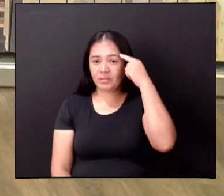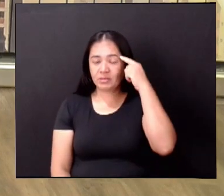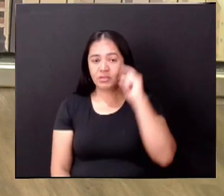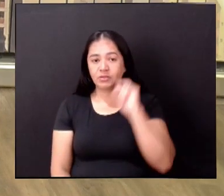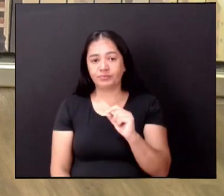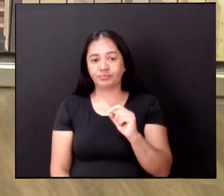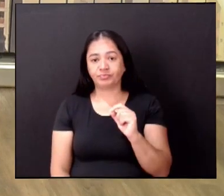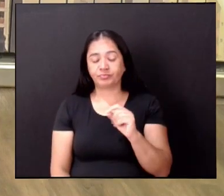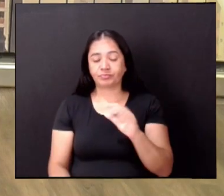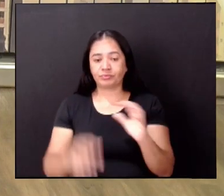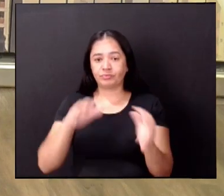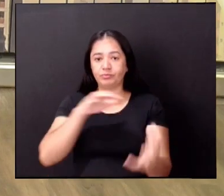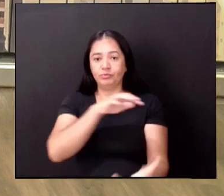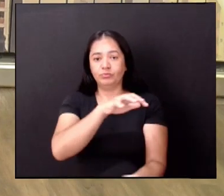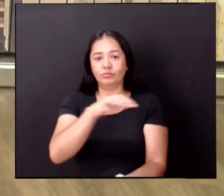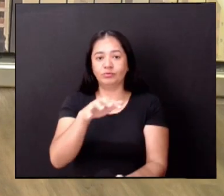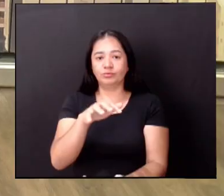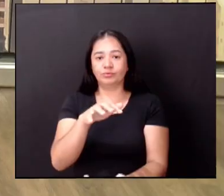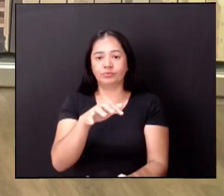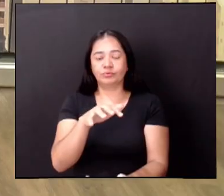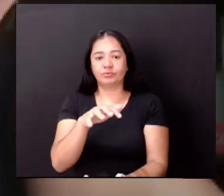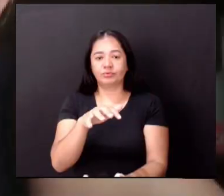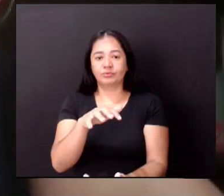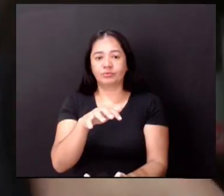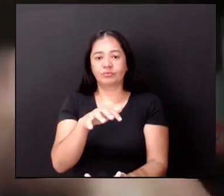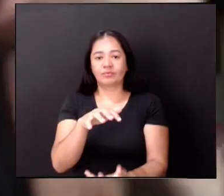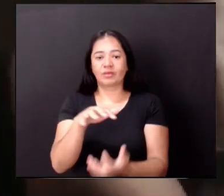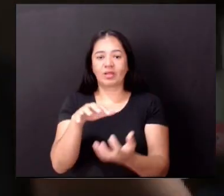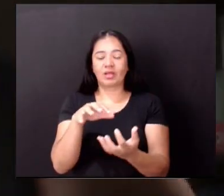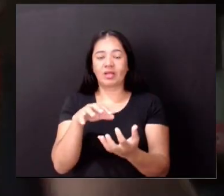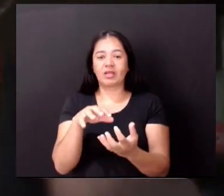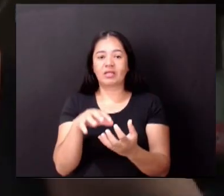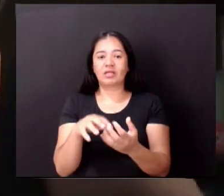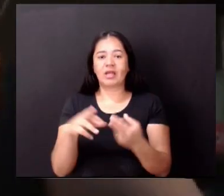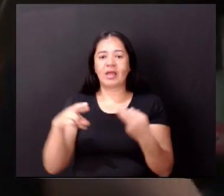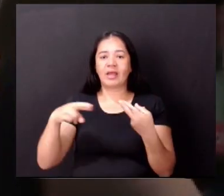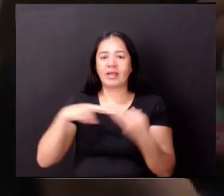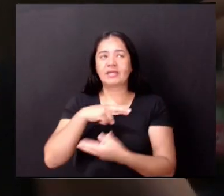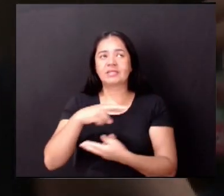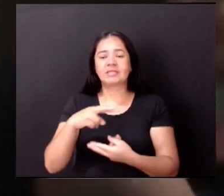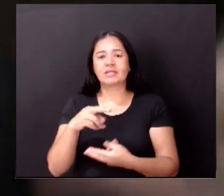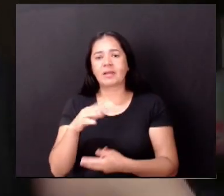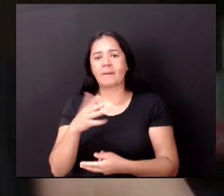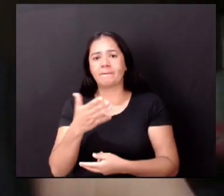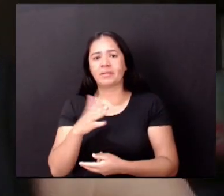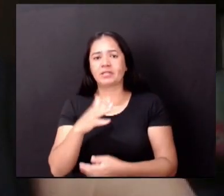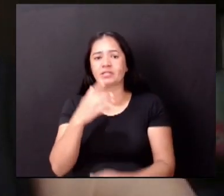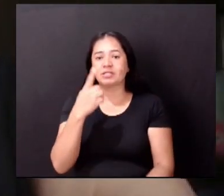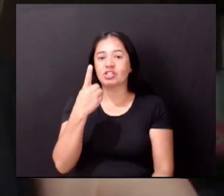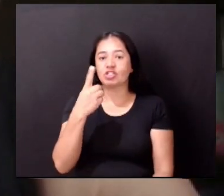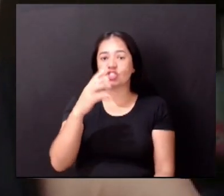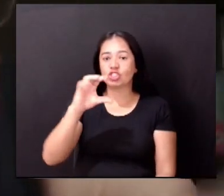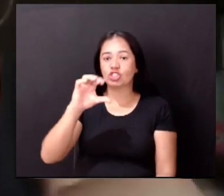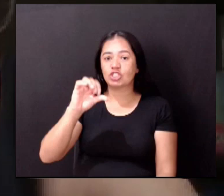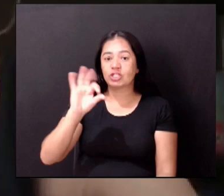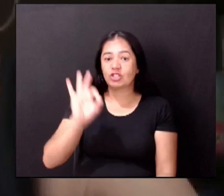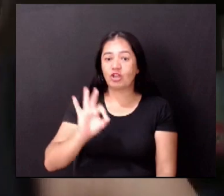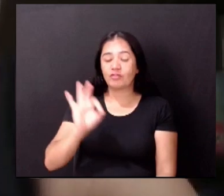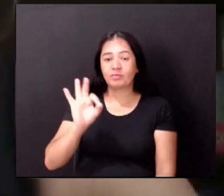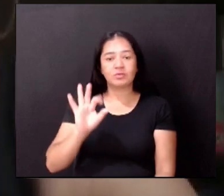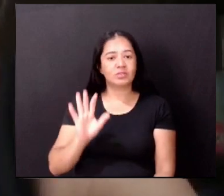pensar que, inclusive, no mundo, o planeta recicla apenas algo em torno